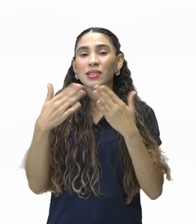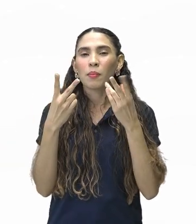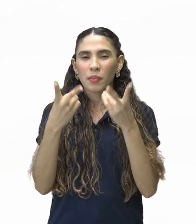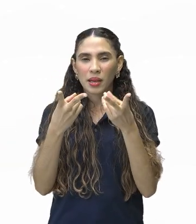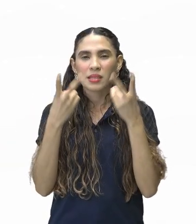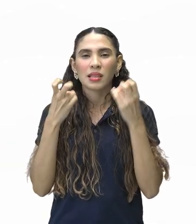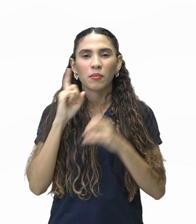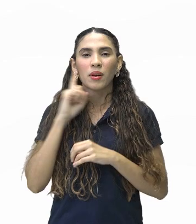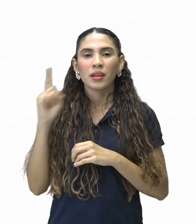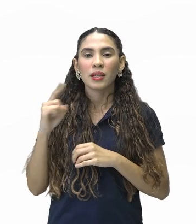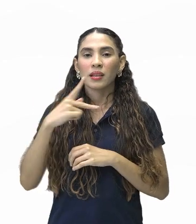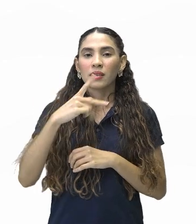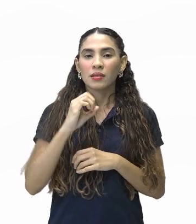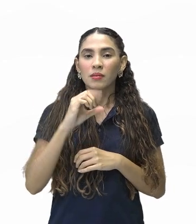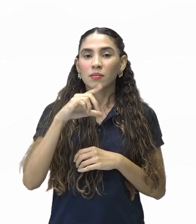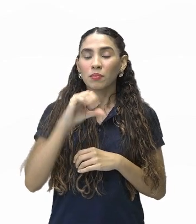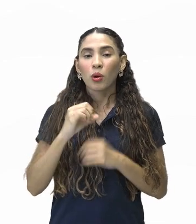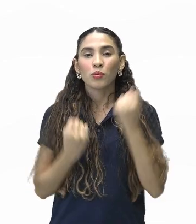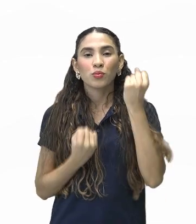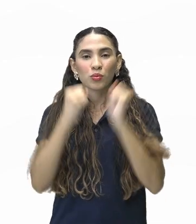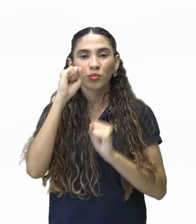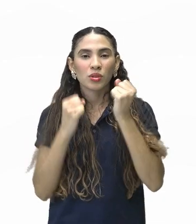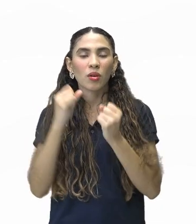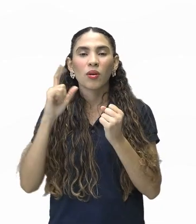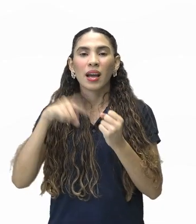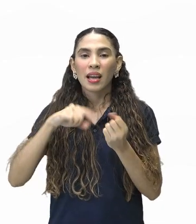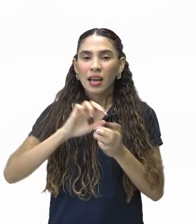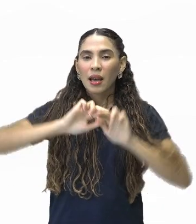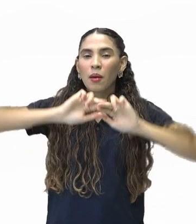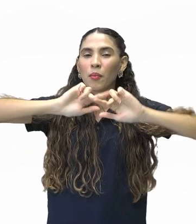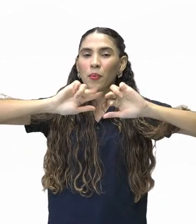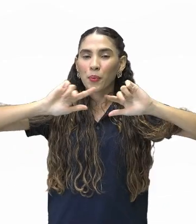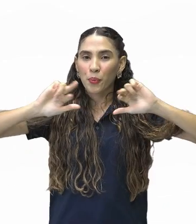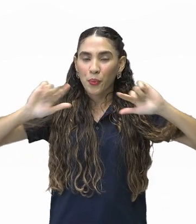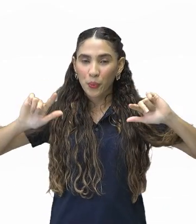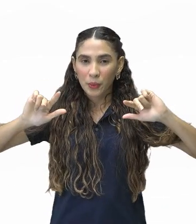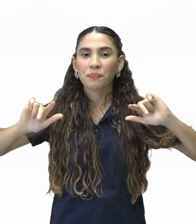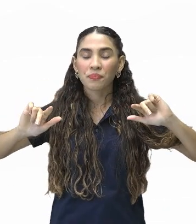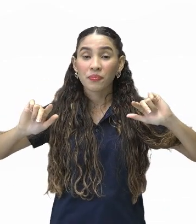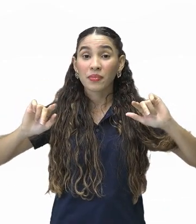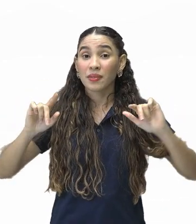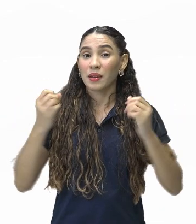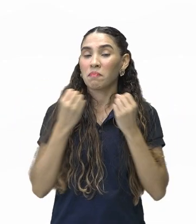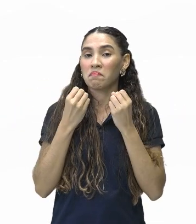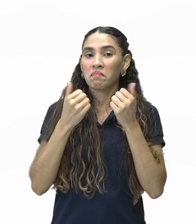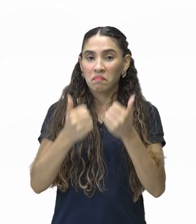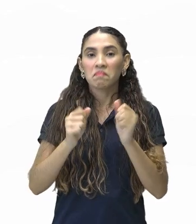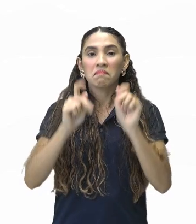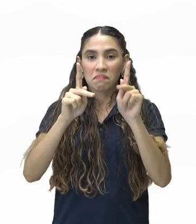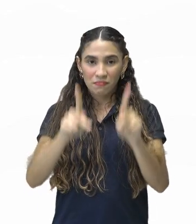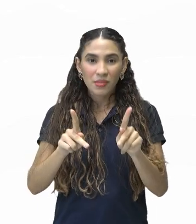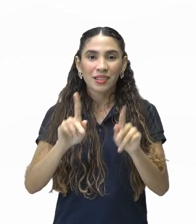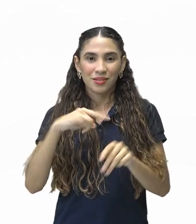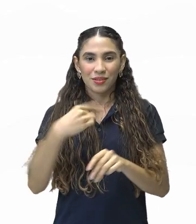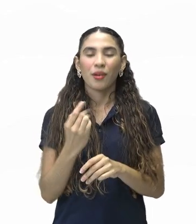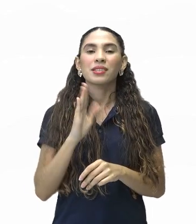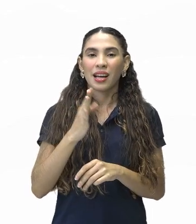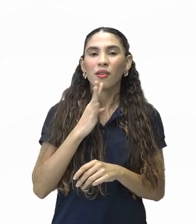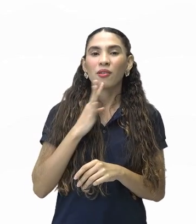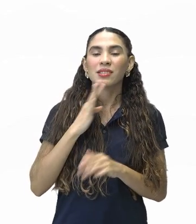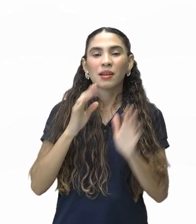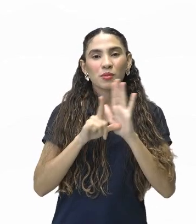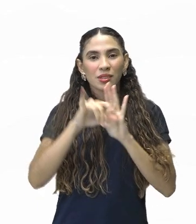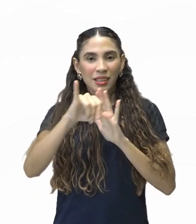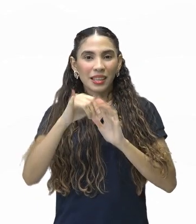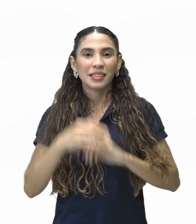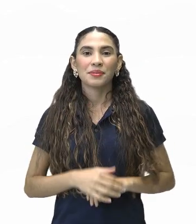como este polo industrial, ele é diversificado. Muito bem, ok, já conhecemos as